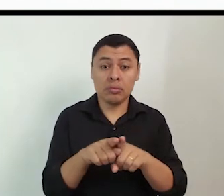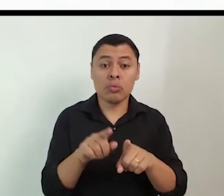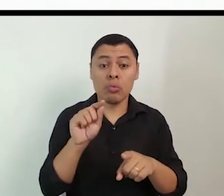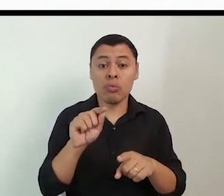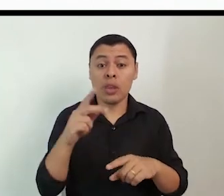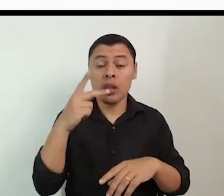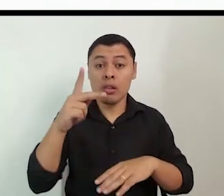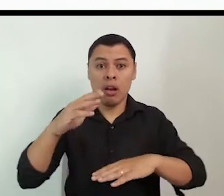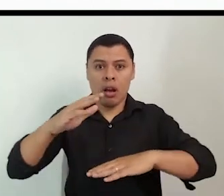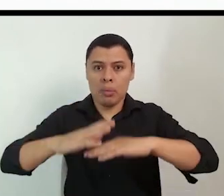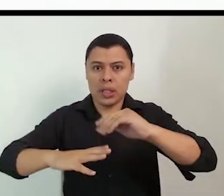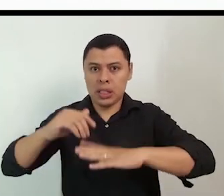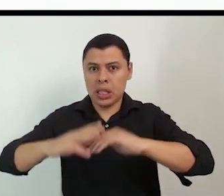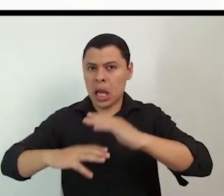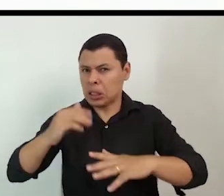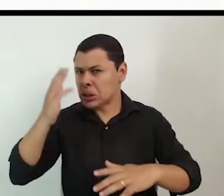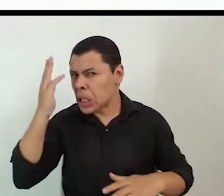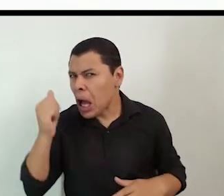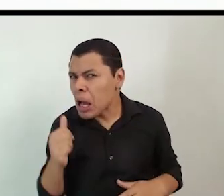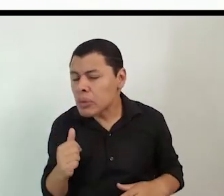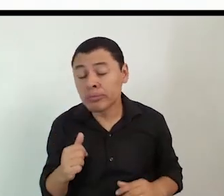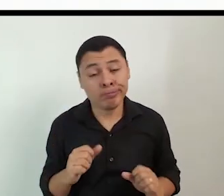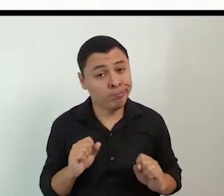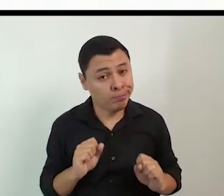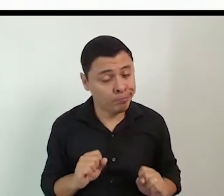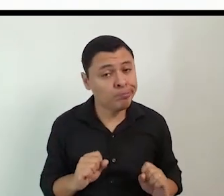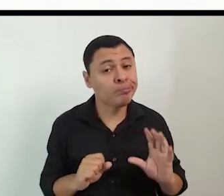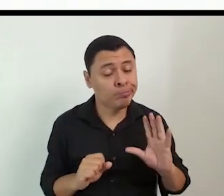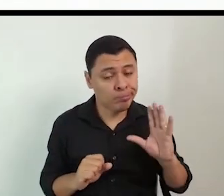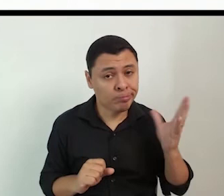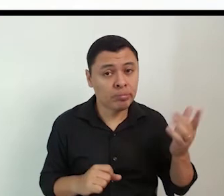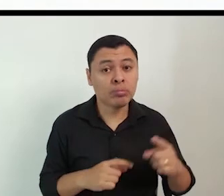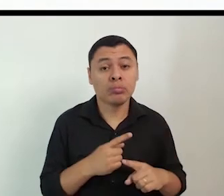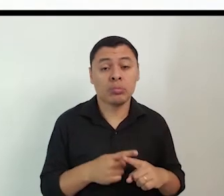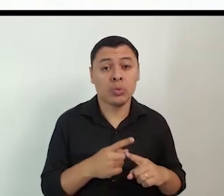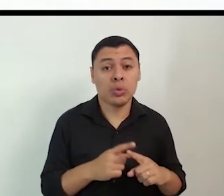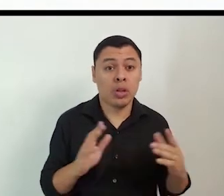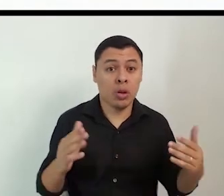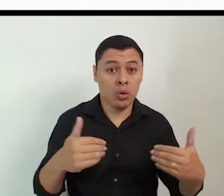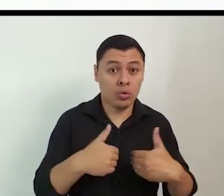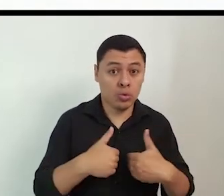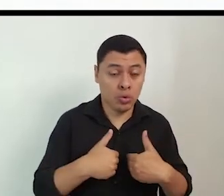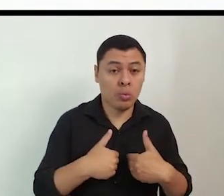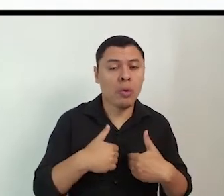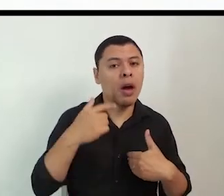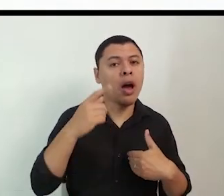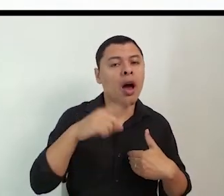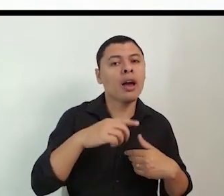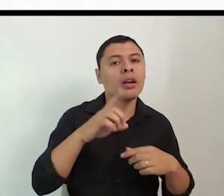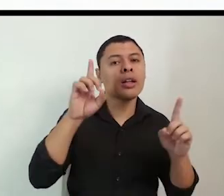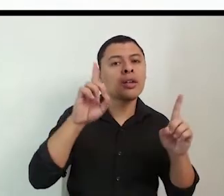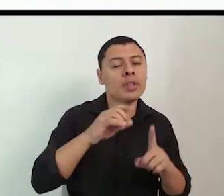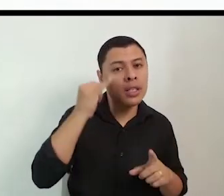habilidades questionadas, né? Por exemplo, principalmente pelo fato do autismo entrar com uma deficiência intelectual, uma